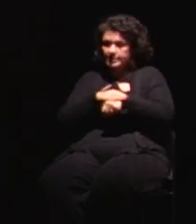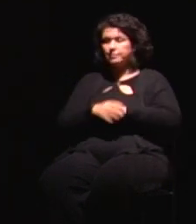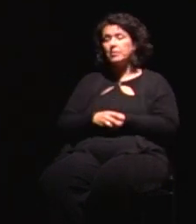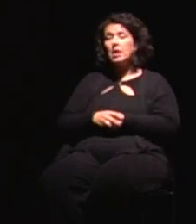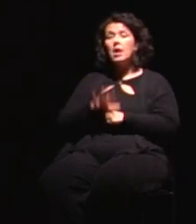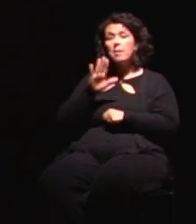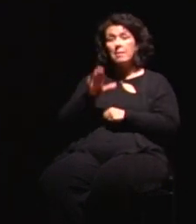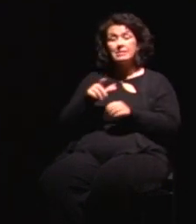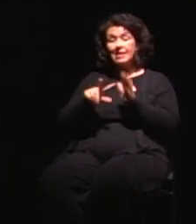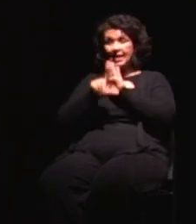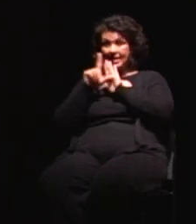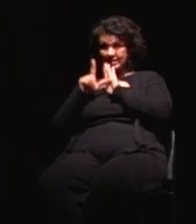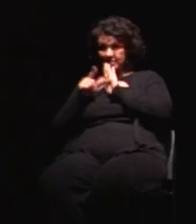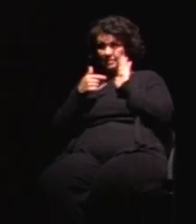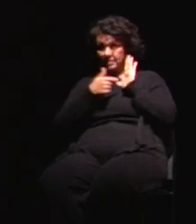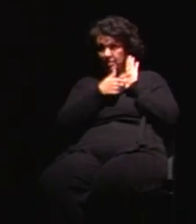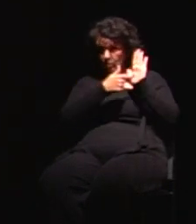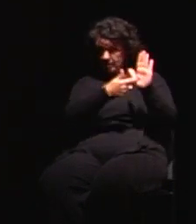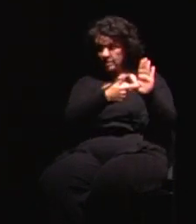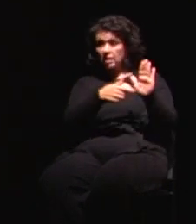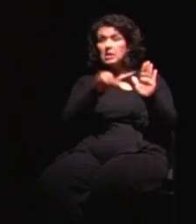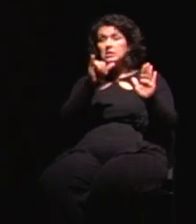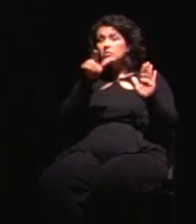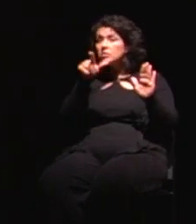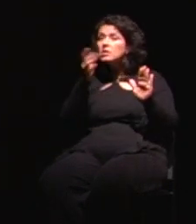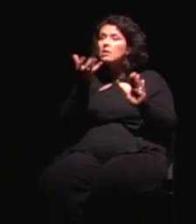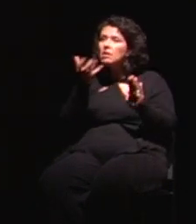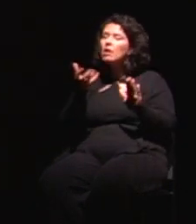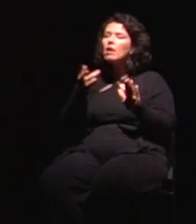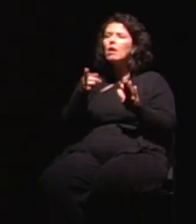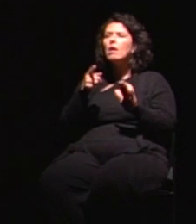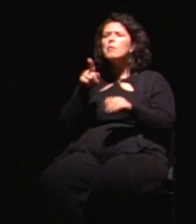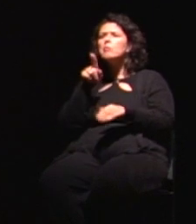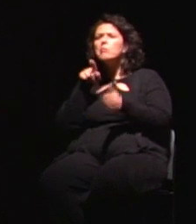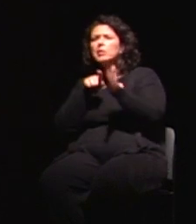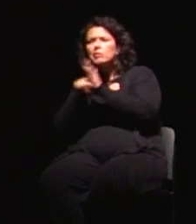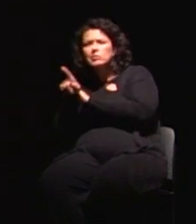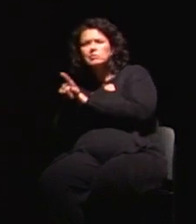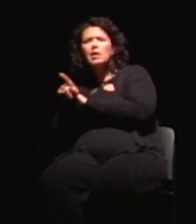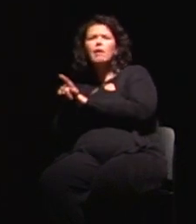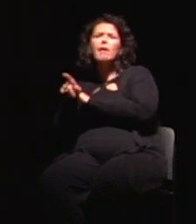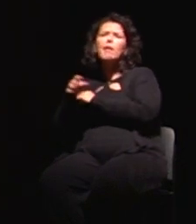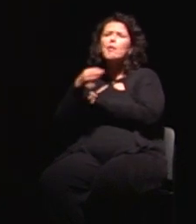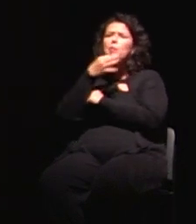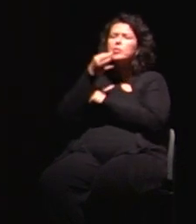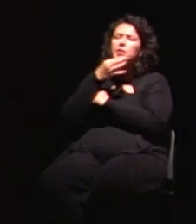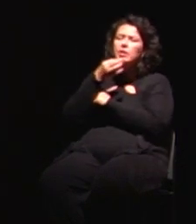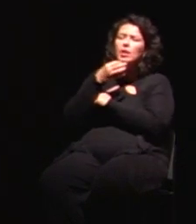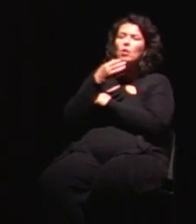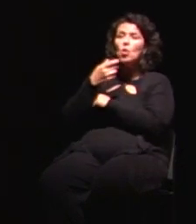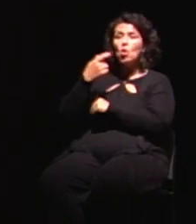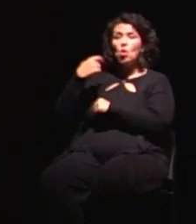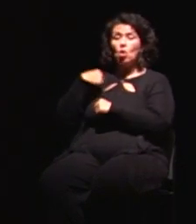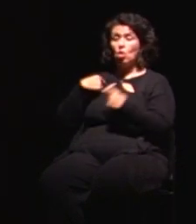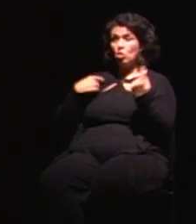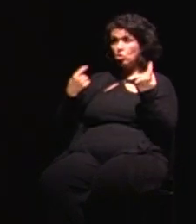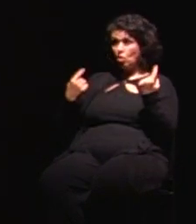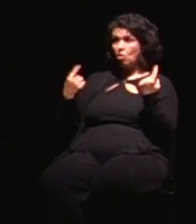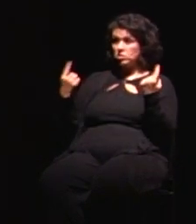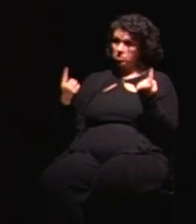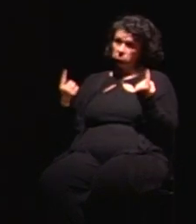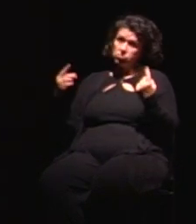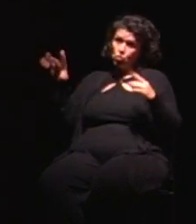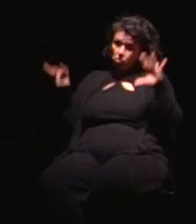eu queria só dizer, se alguém quiser mandar alguma pergunta, tanto para nós, como a partir das falas da Cremilda e da Nair,